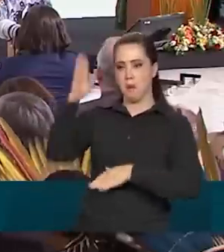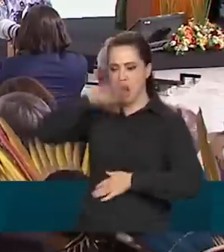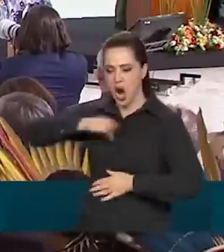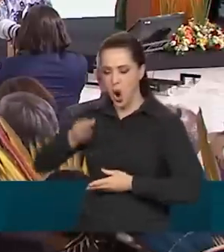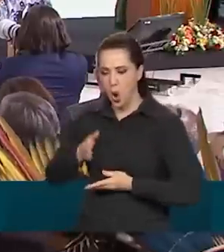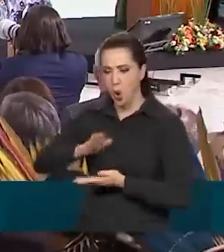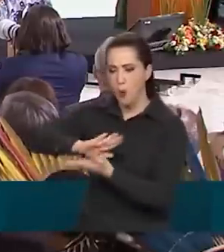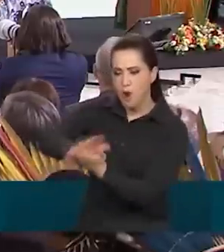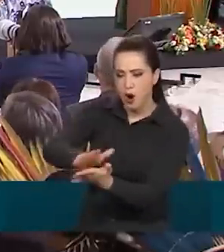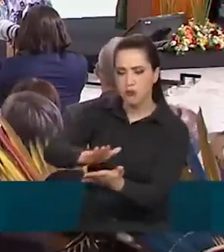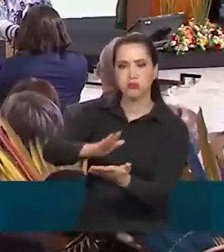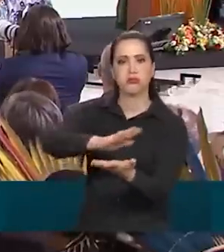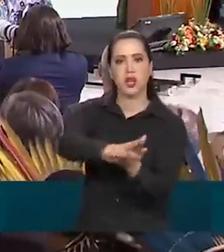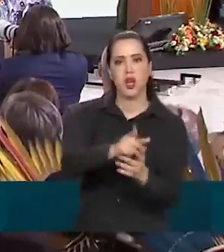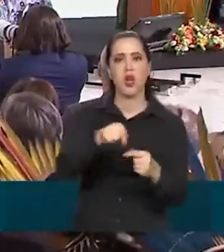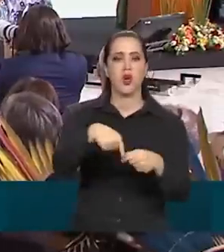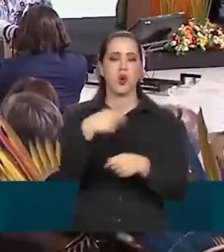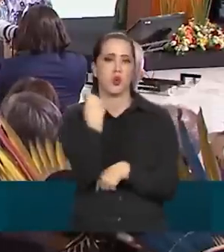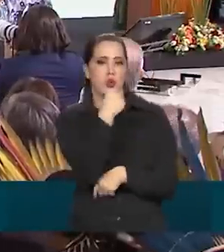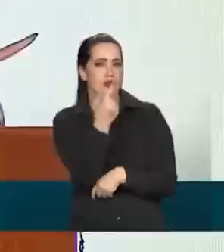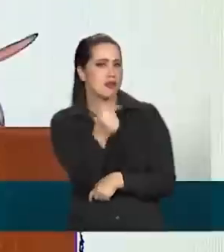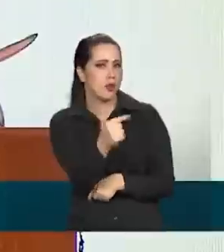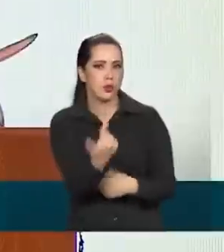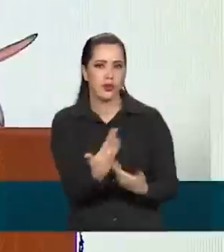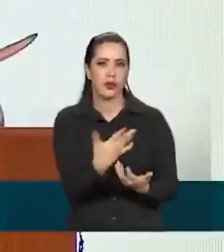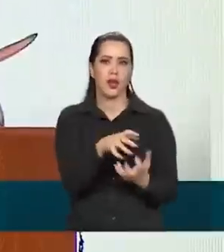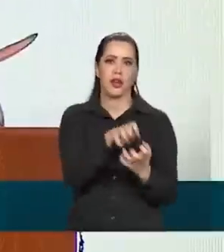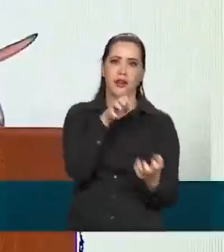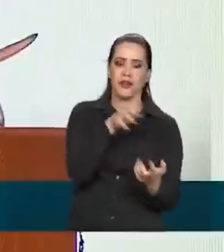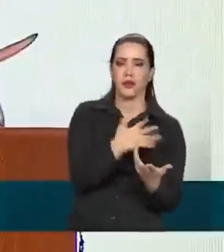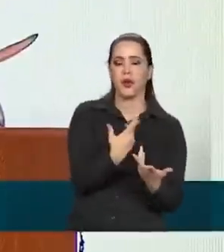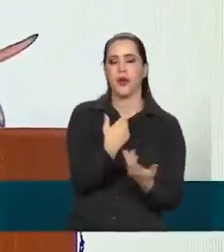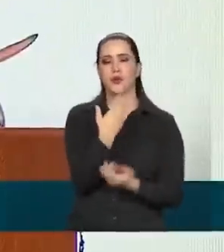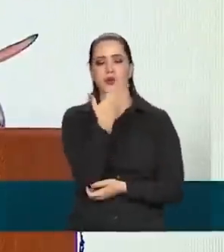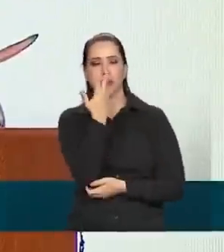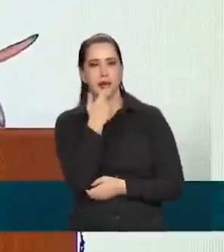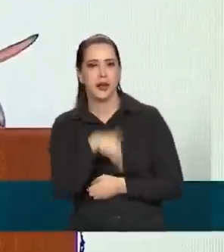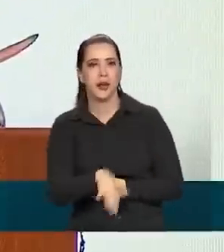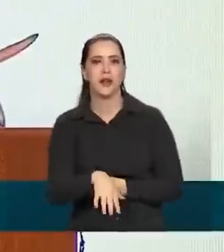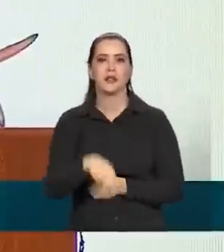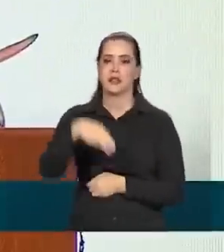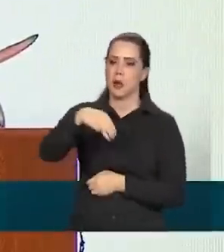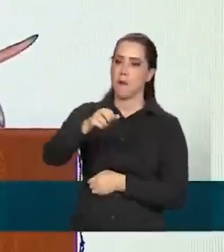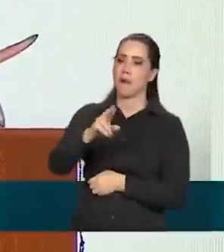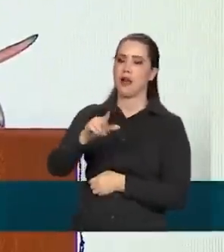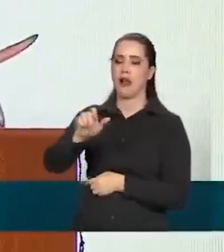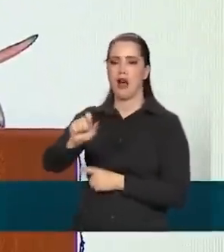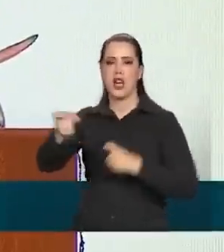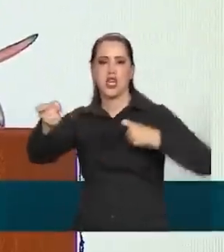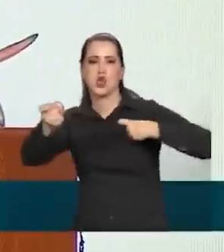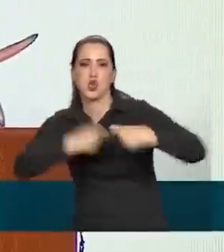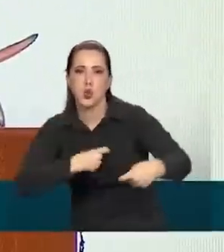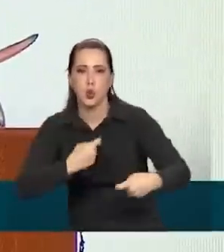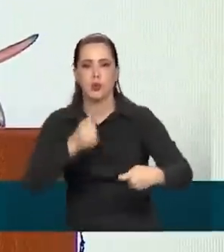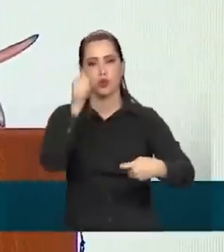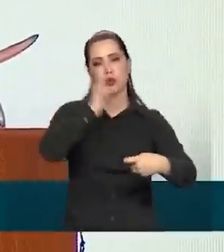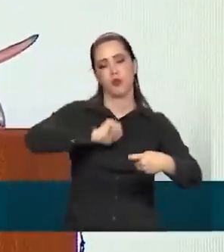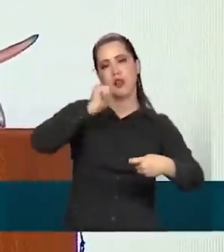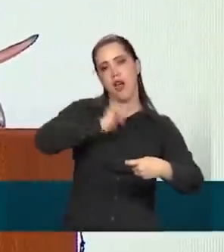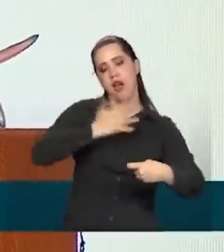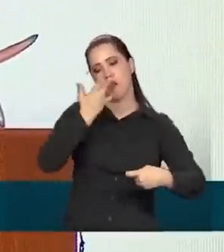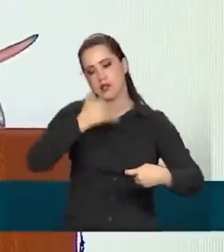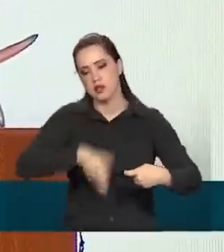com desnutrição infantil e de idosos, malária, violação de mulheres e meninas